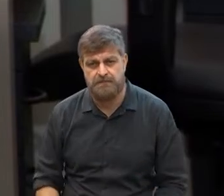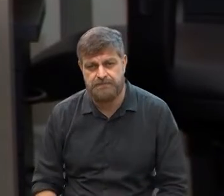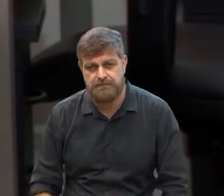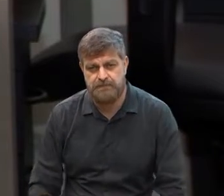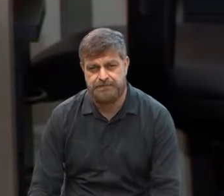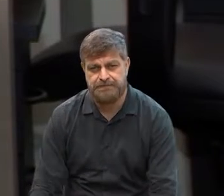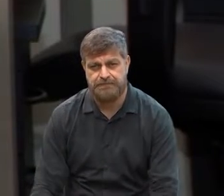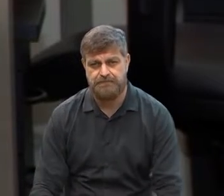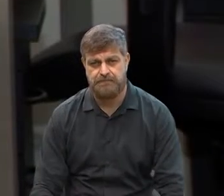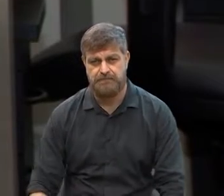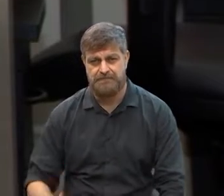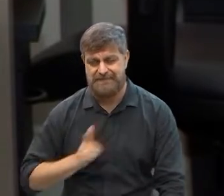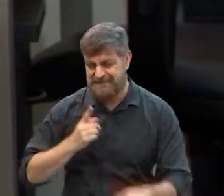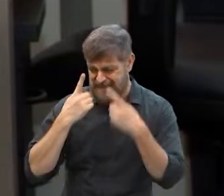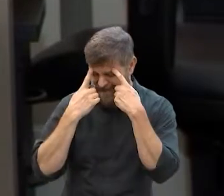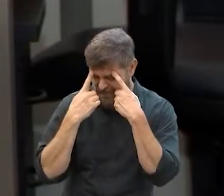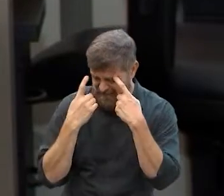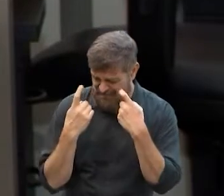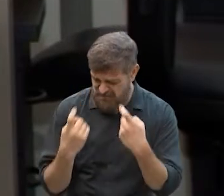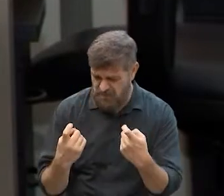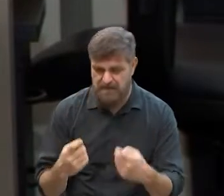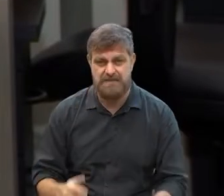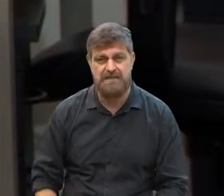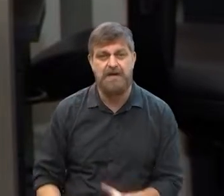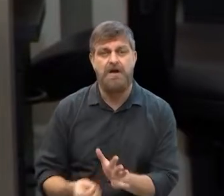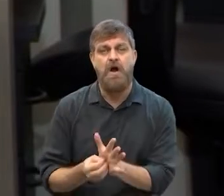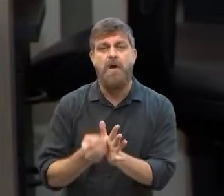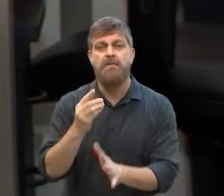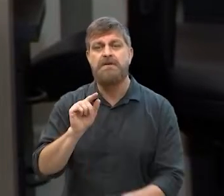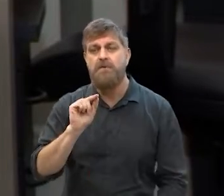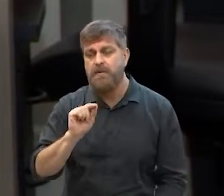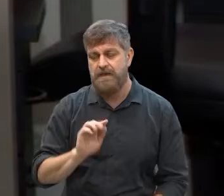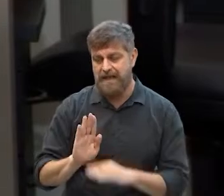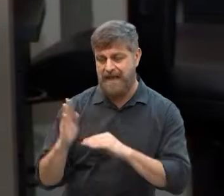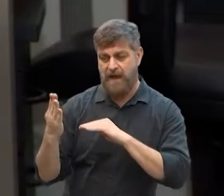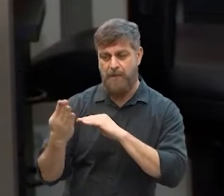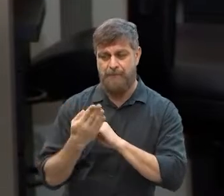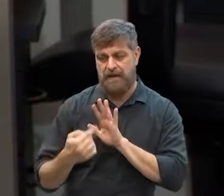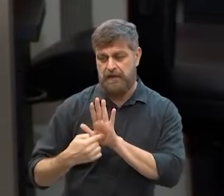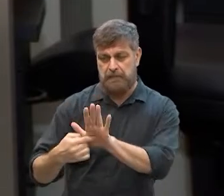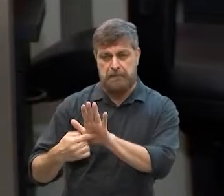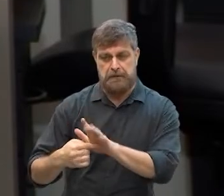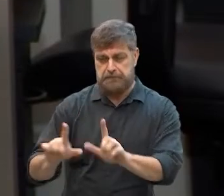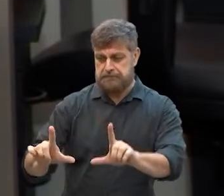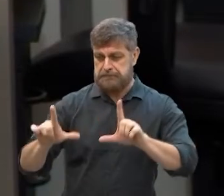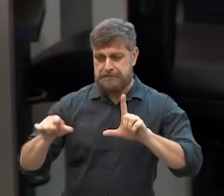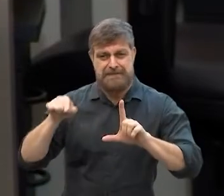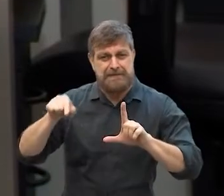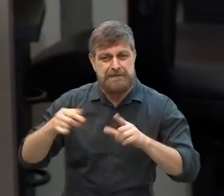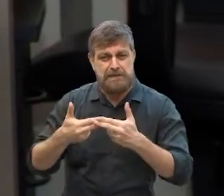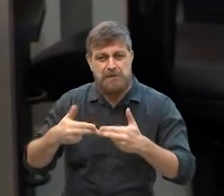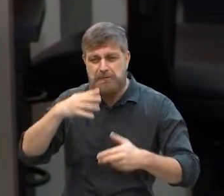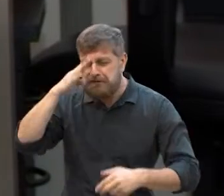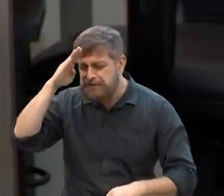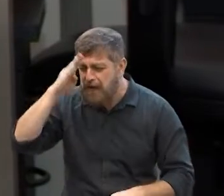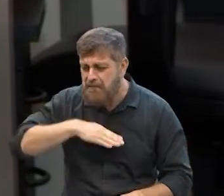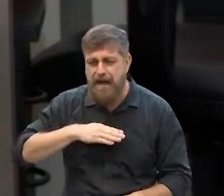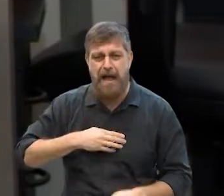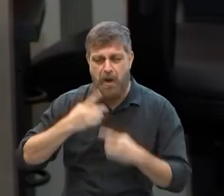questão da violência, muitas vezes esses bairros só aparecem, só possuem visibilidade